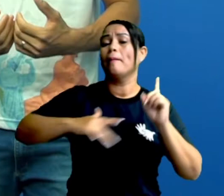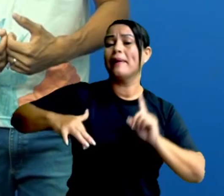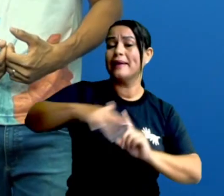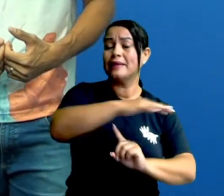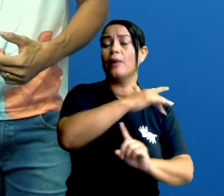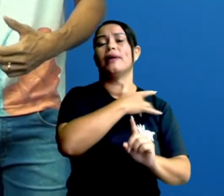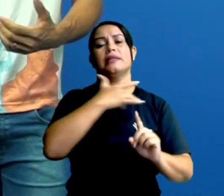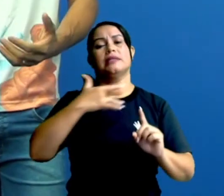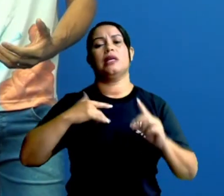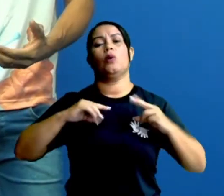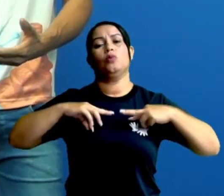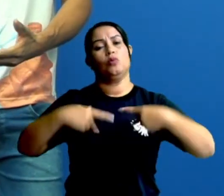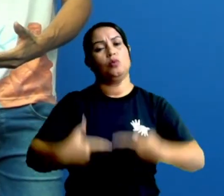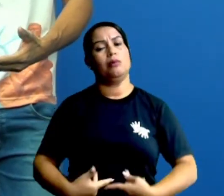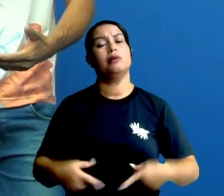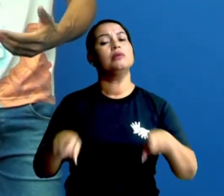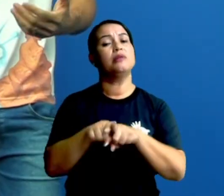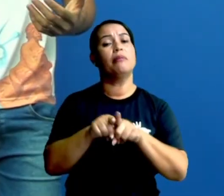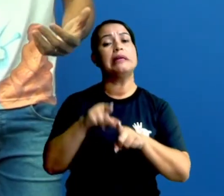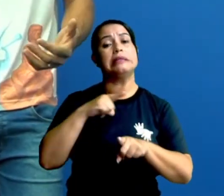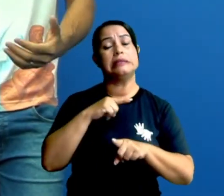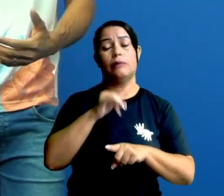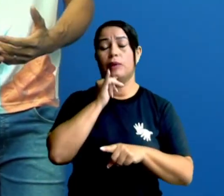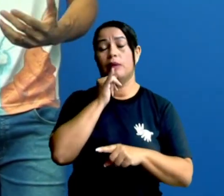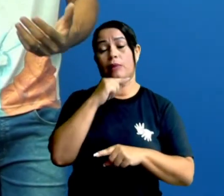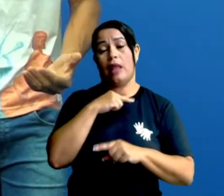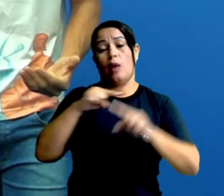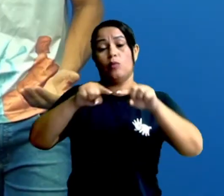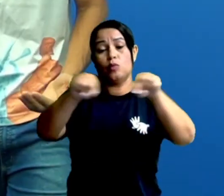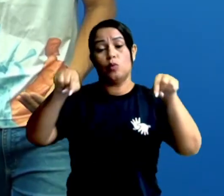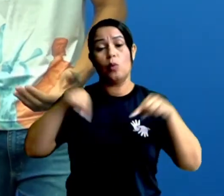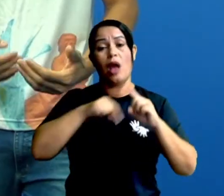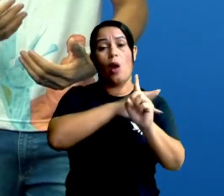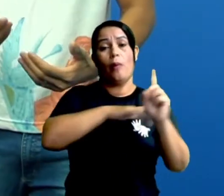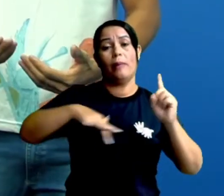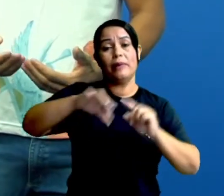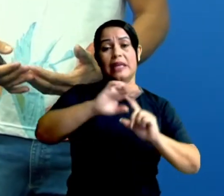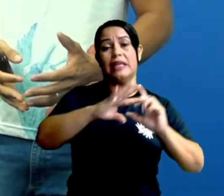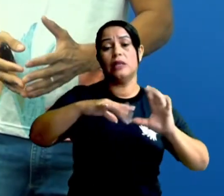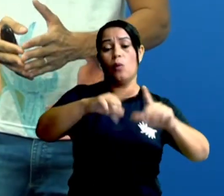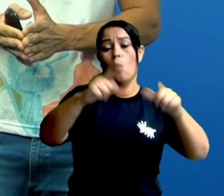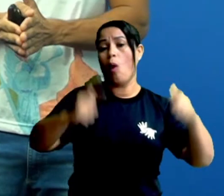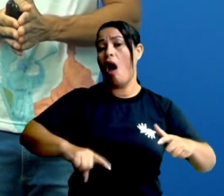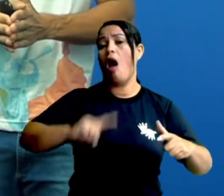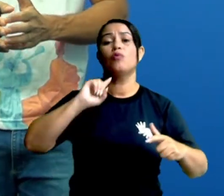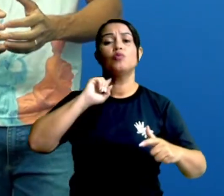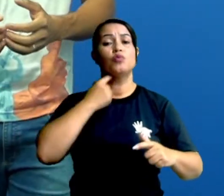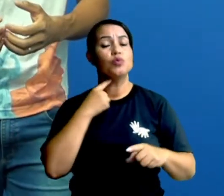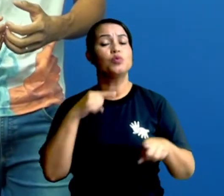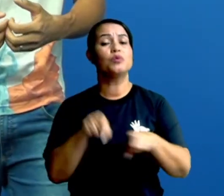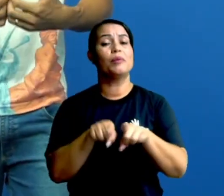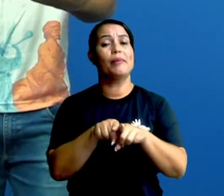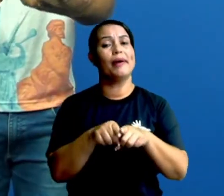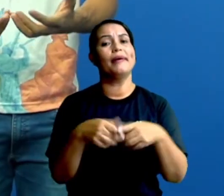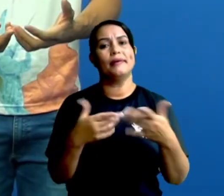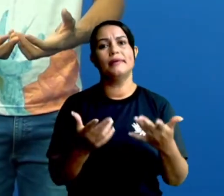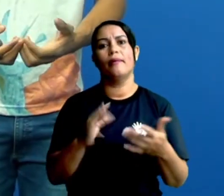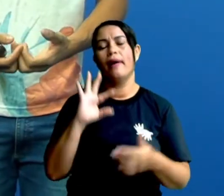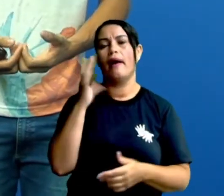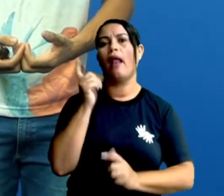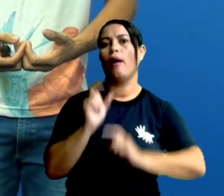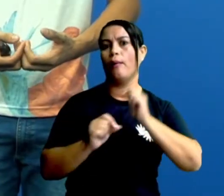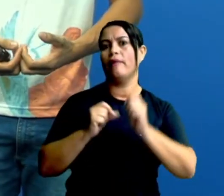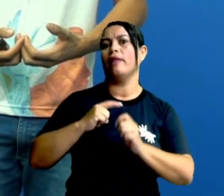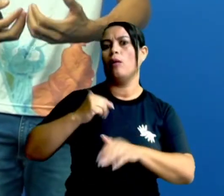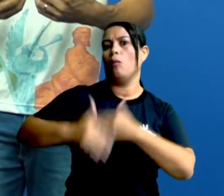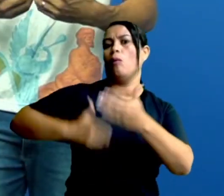dos seres humanos. Afinal, se a gente tem um ambiente poluído, se a gente tem um ambiente sujo, obviamente isso acaba tornando mais propício